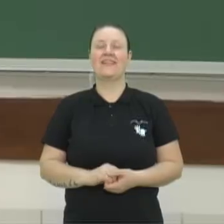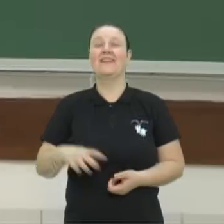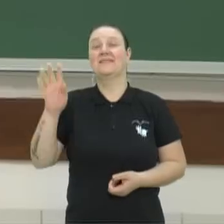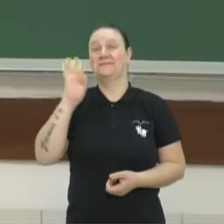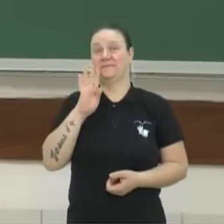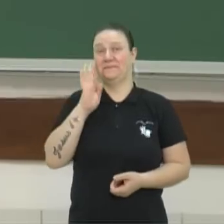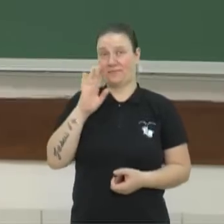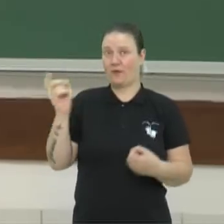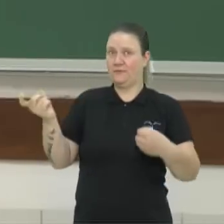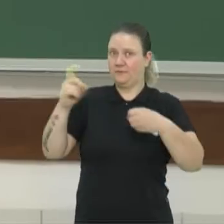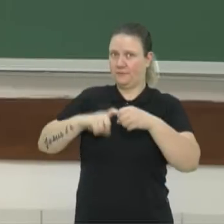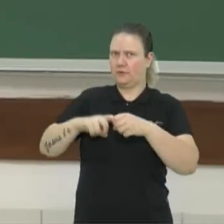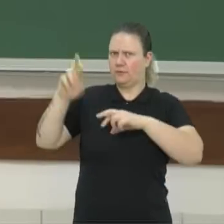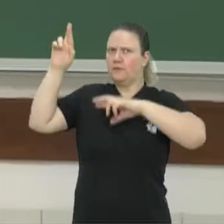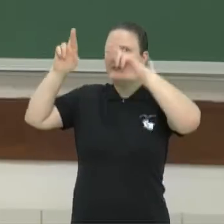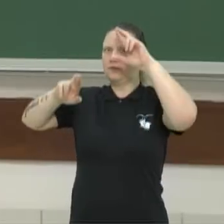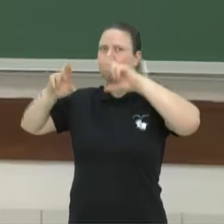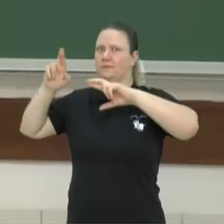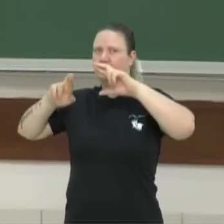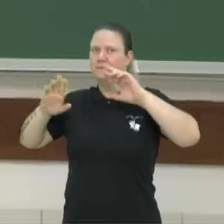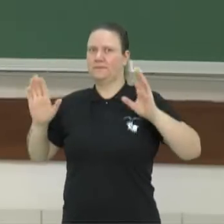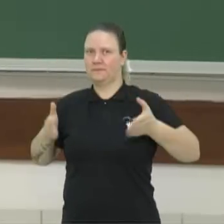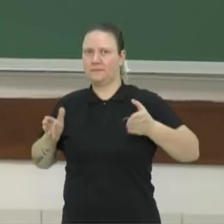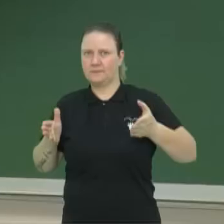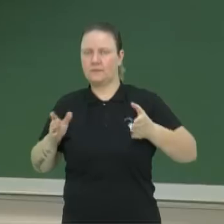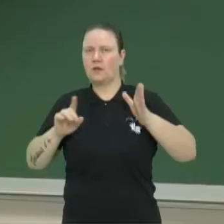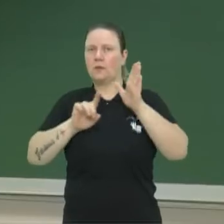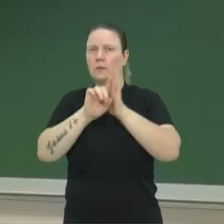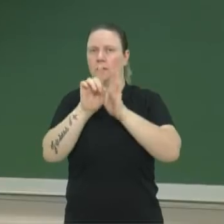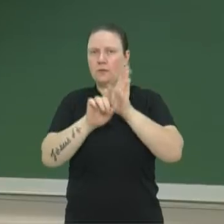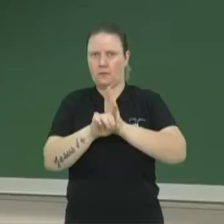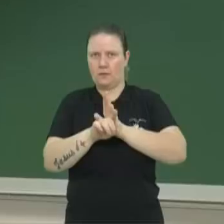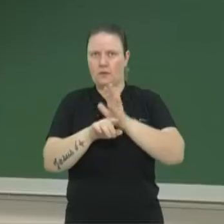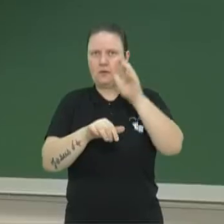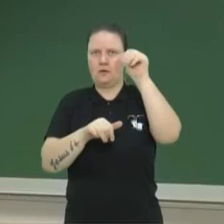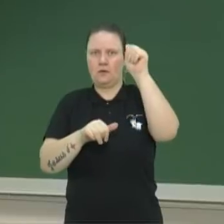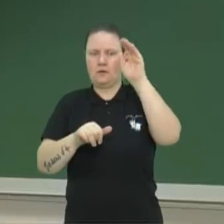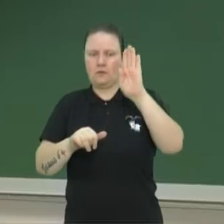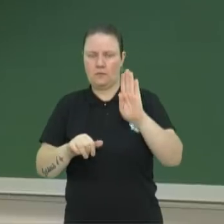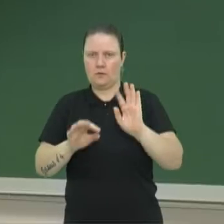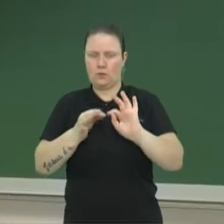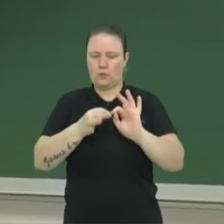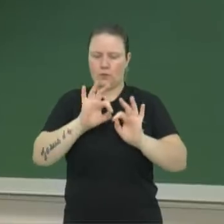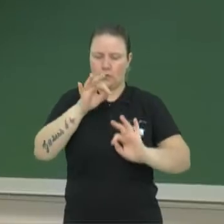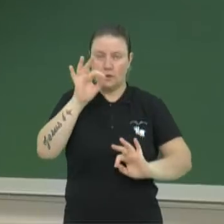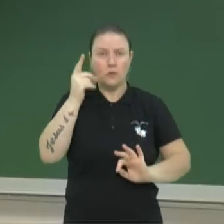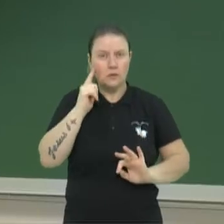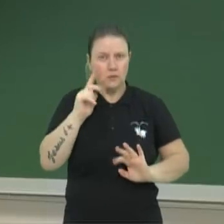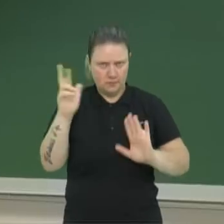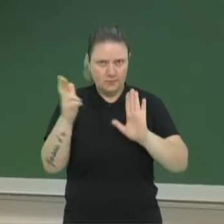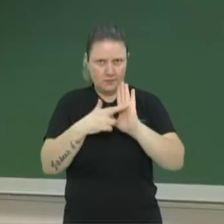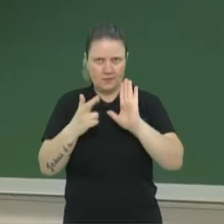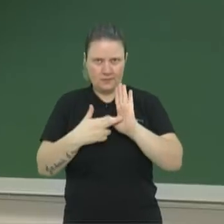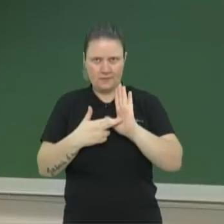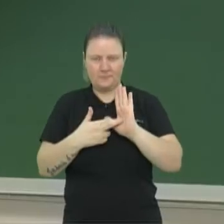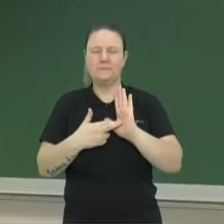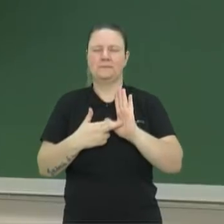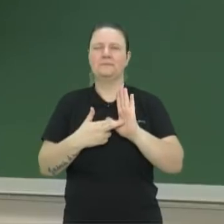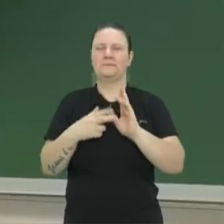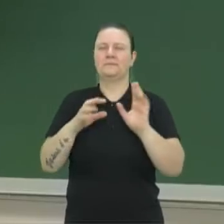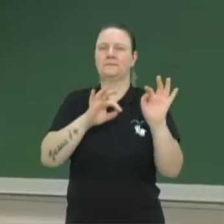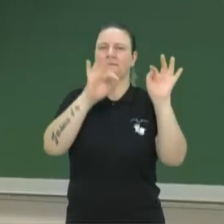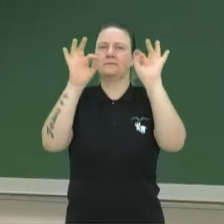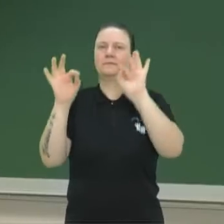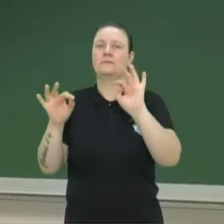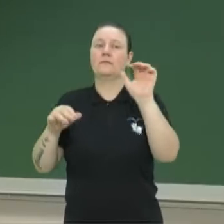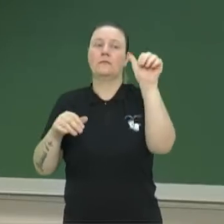Legal, pessoal, voltamos. Vamos conferir então? Então as perguntinhas eram bem extensas, né? Vocês conseguiram responder? Vejamos aqui. Então